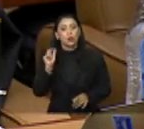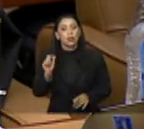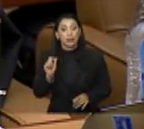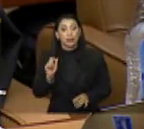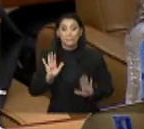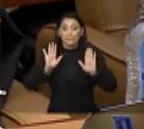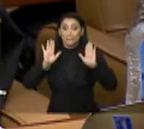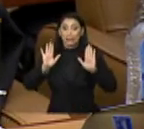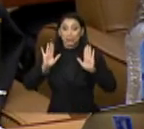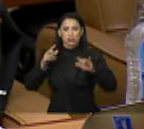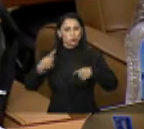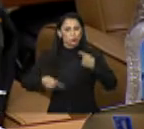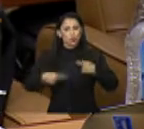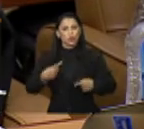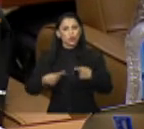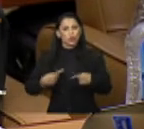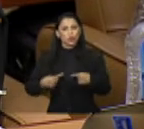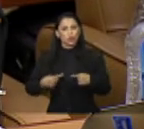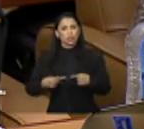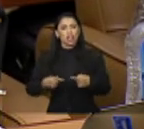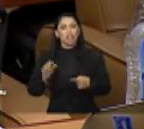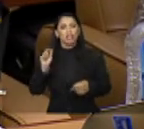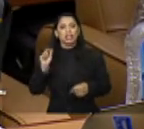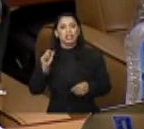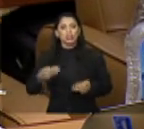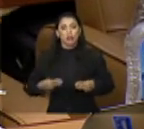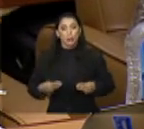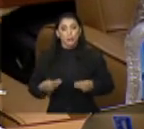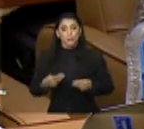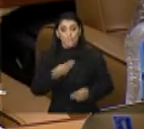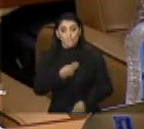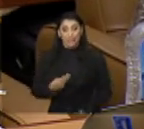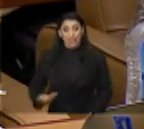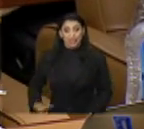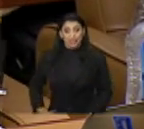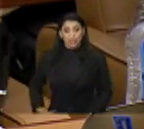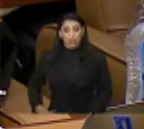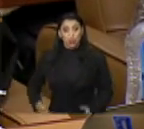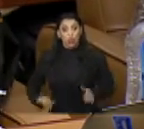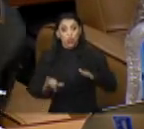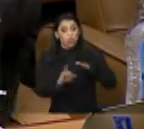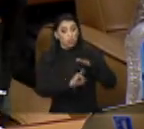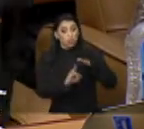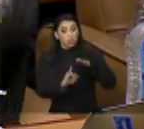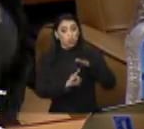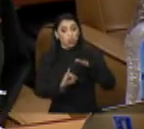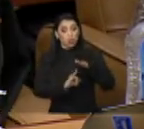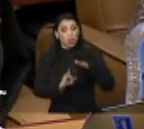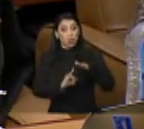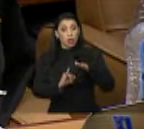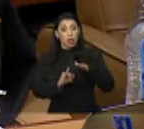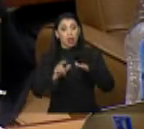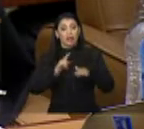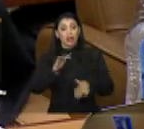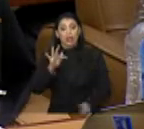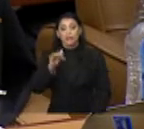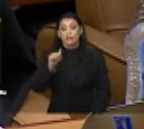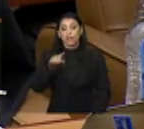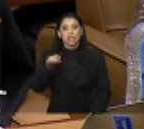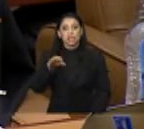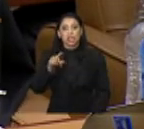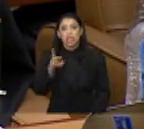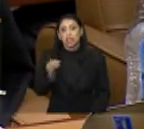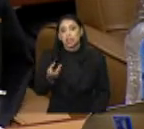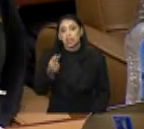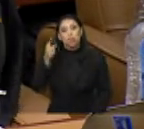verdadeiramente quem vai ser o ministro da educação um nome institucional como se postula para a fazenda ou para